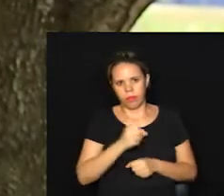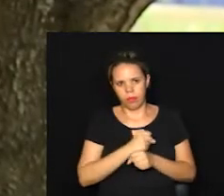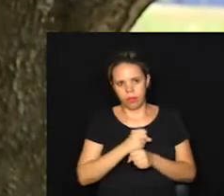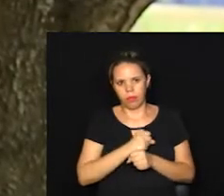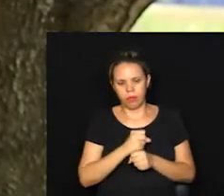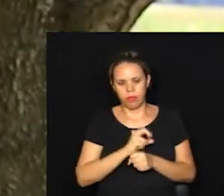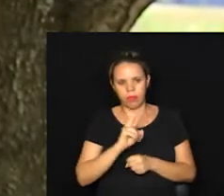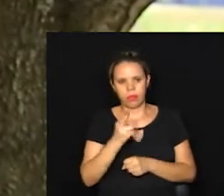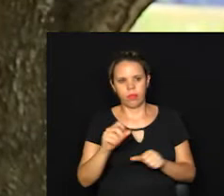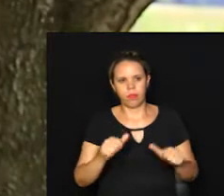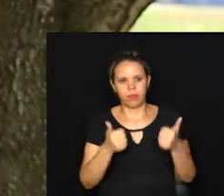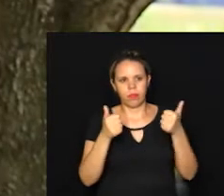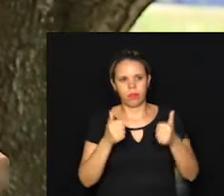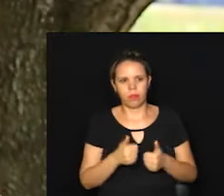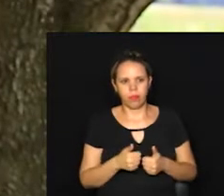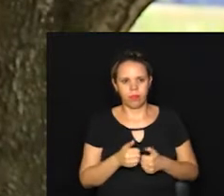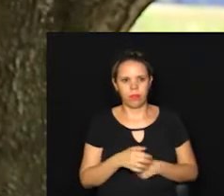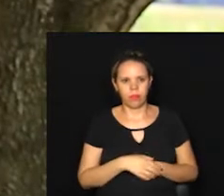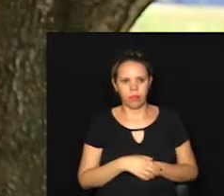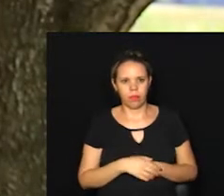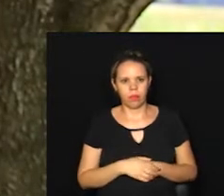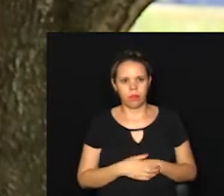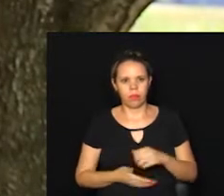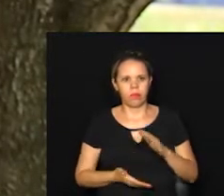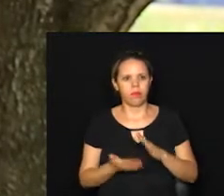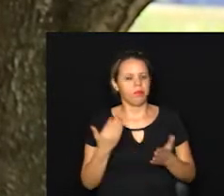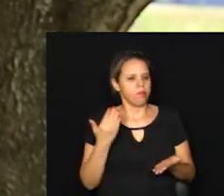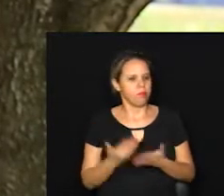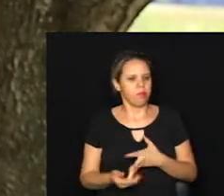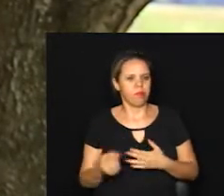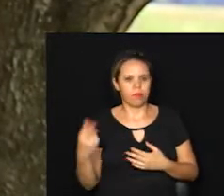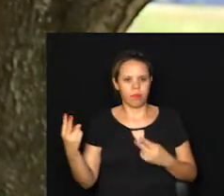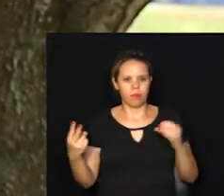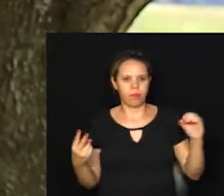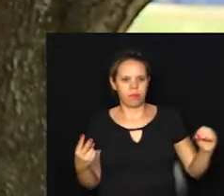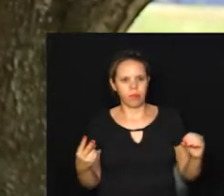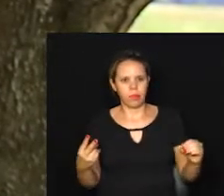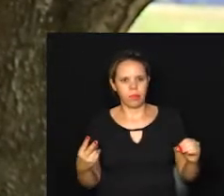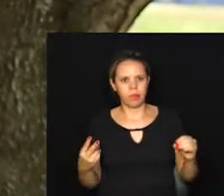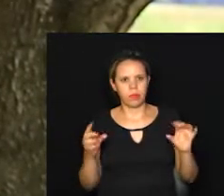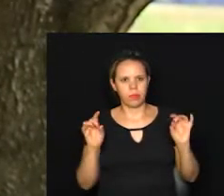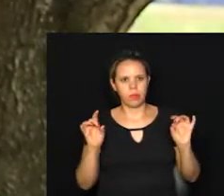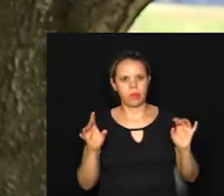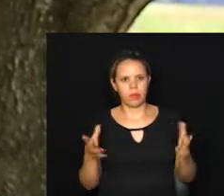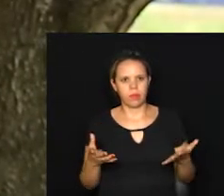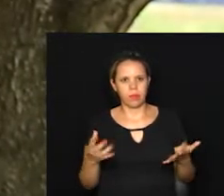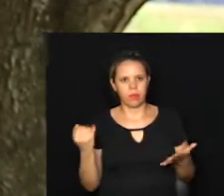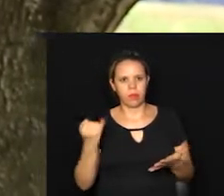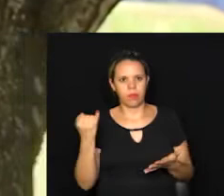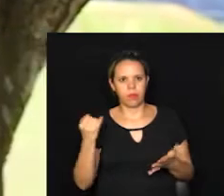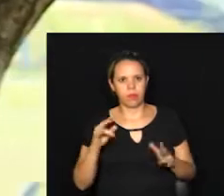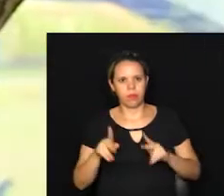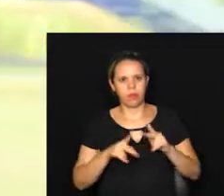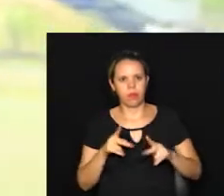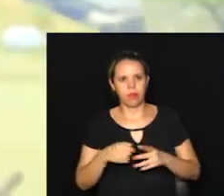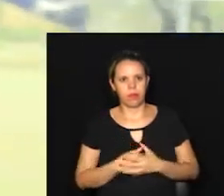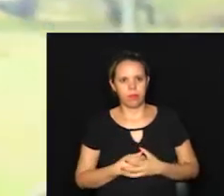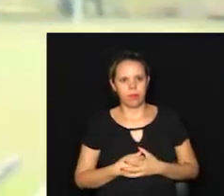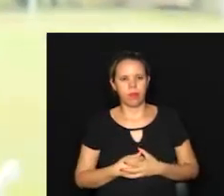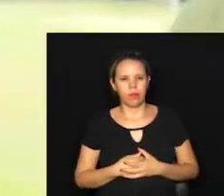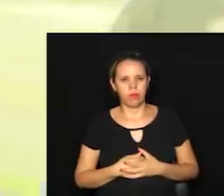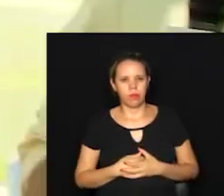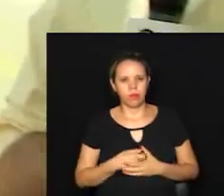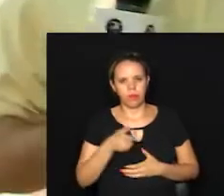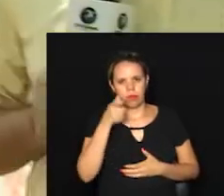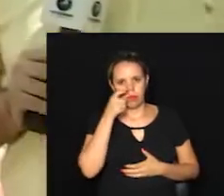resultado positivo e perdendo por 2-0. Então é uma partida muito especial, muito significativa para o torcedor. Beleza, deixa eu ver